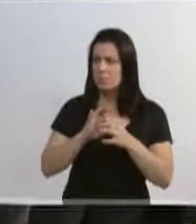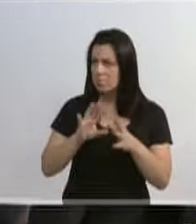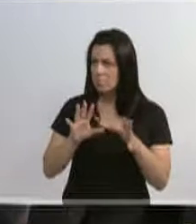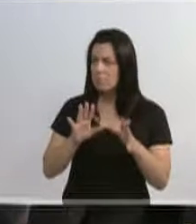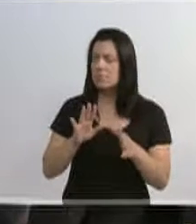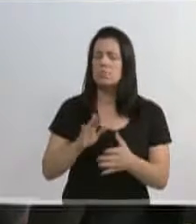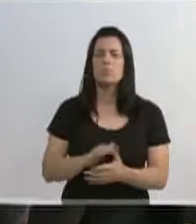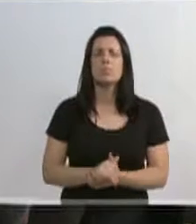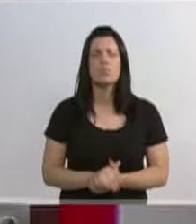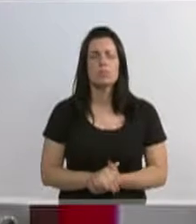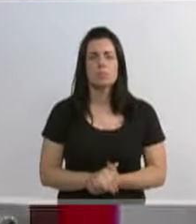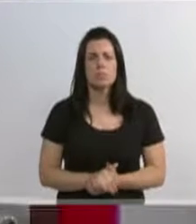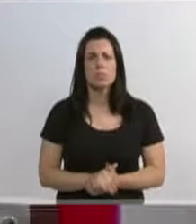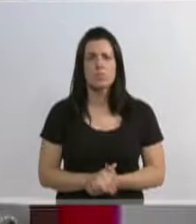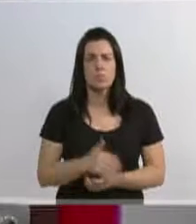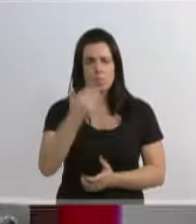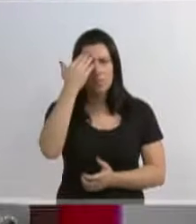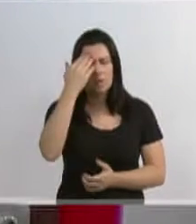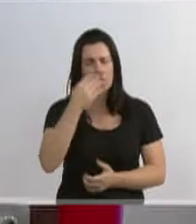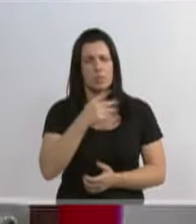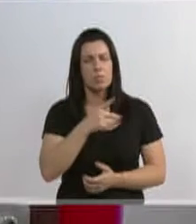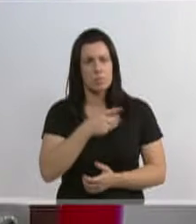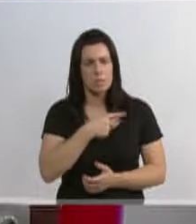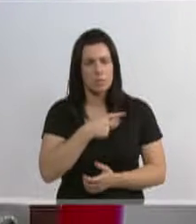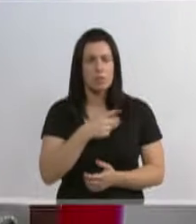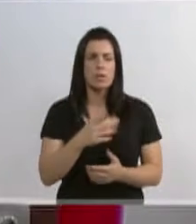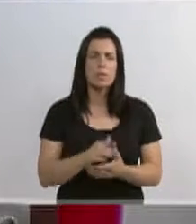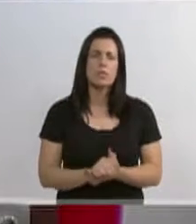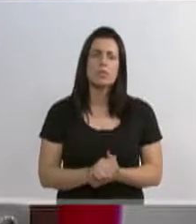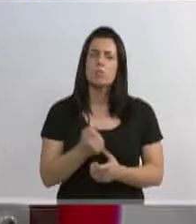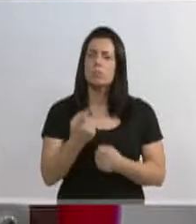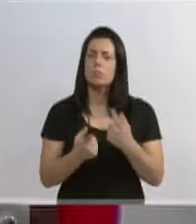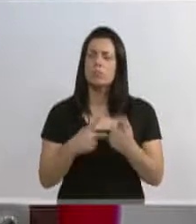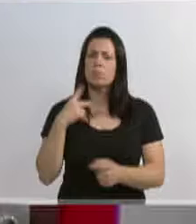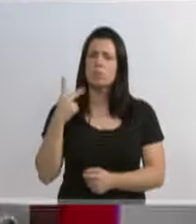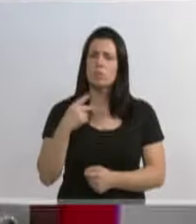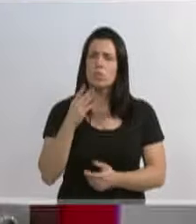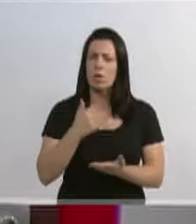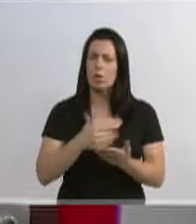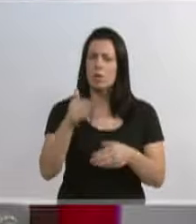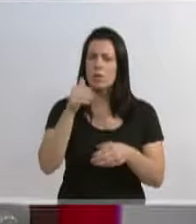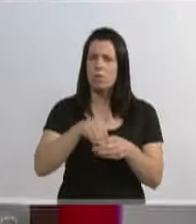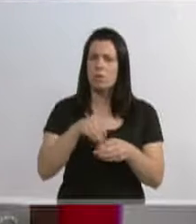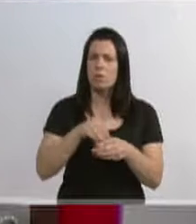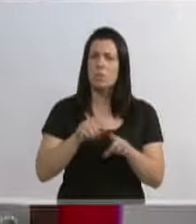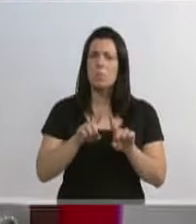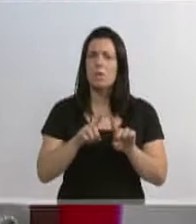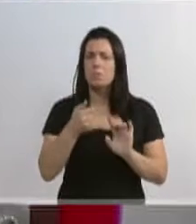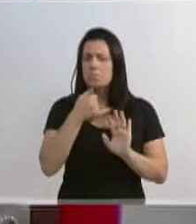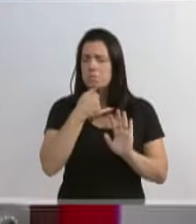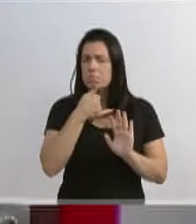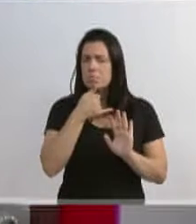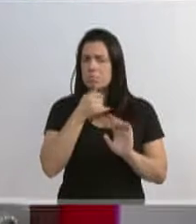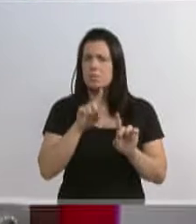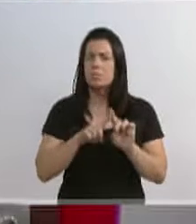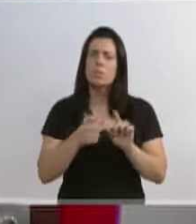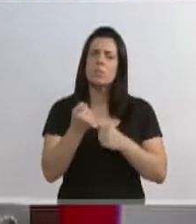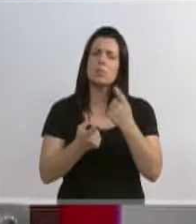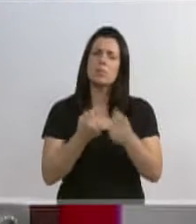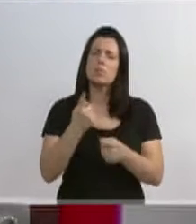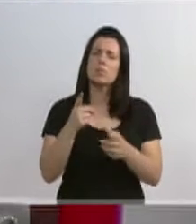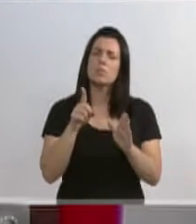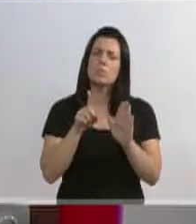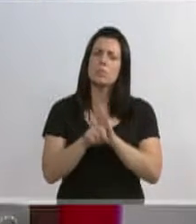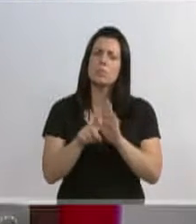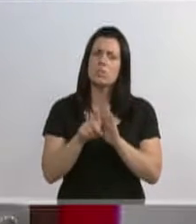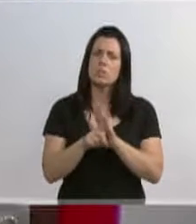Obrigado, presidente, pela compreensão. Alguns vereadores já iniciaram a votação, infelizmente, mas alguns até me questionaram, isso